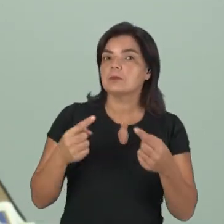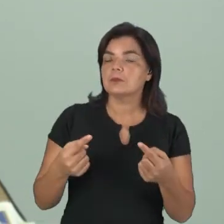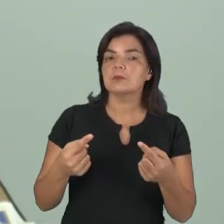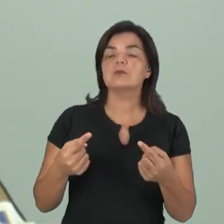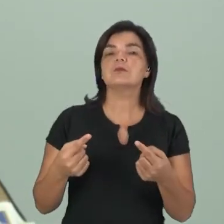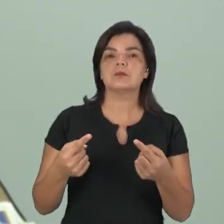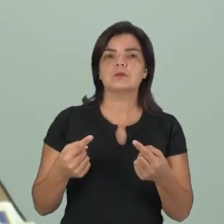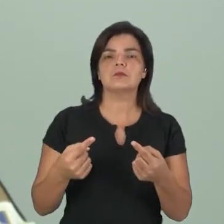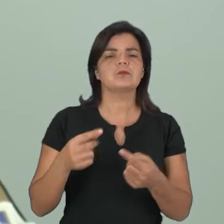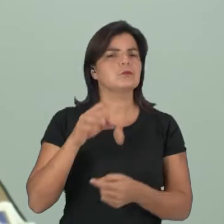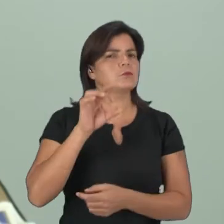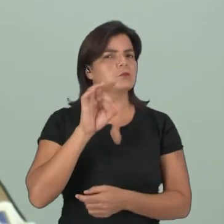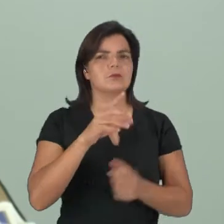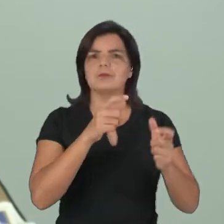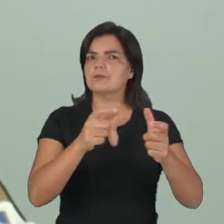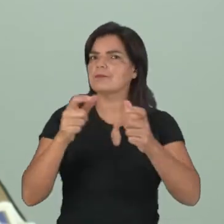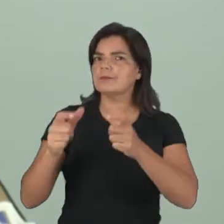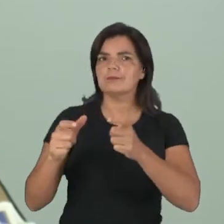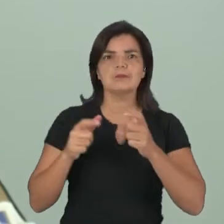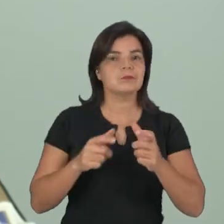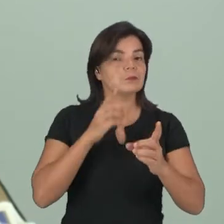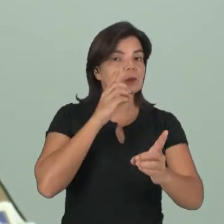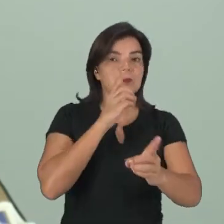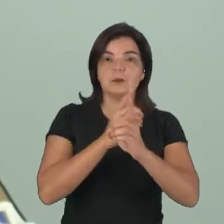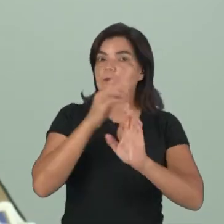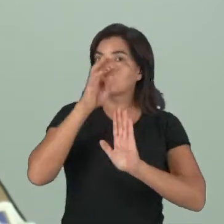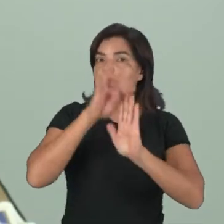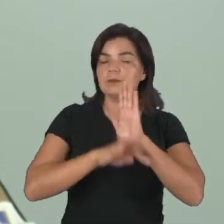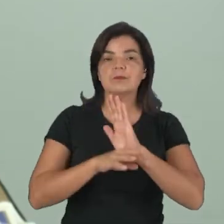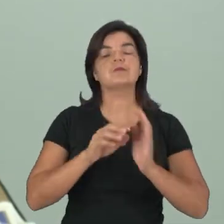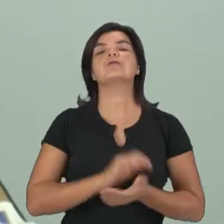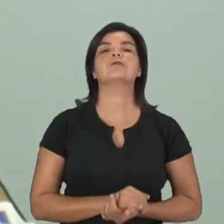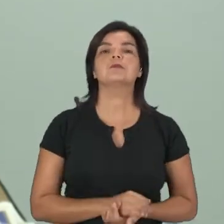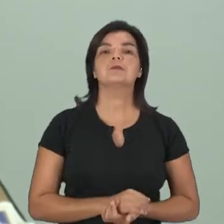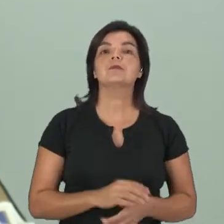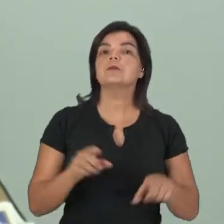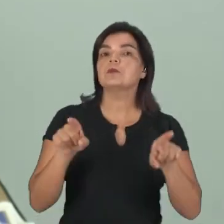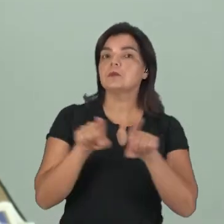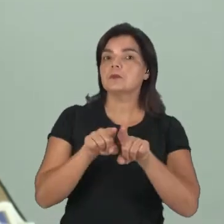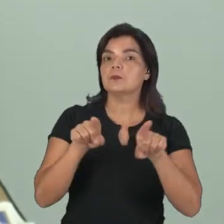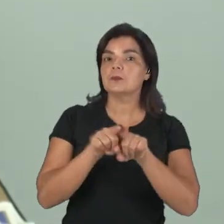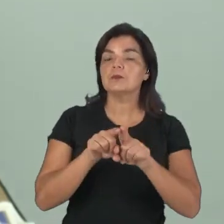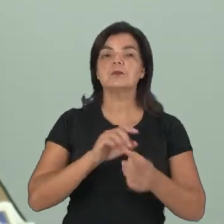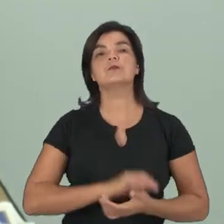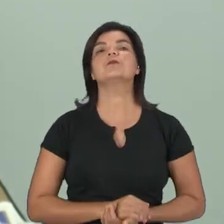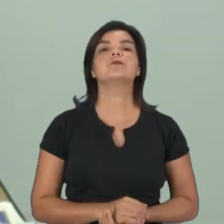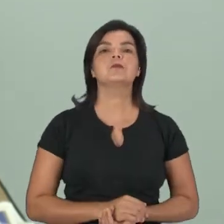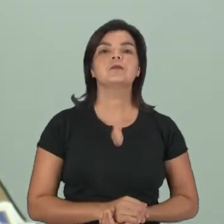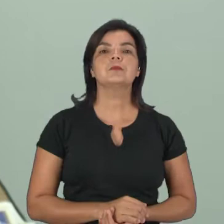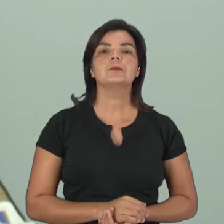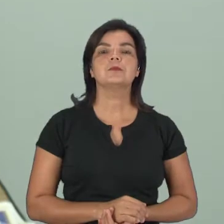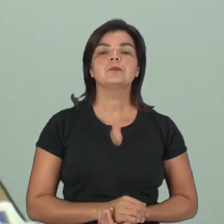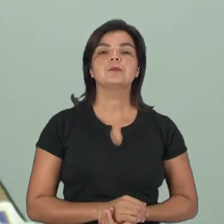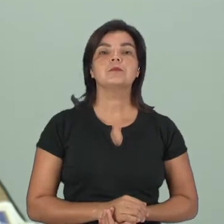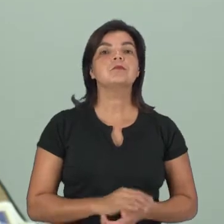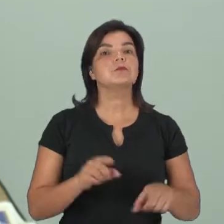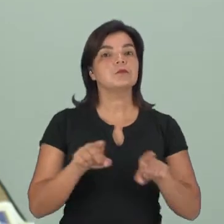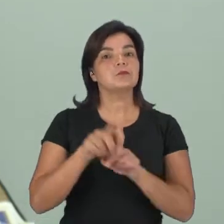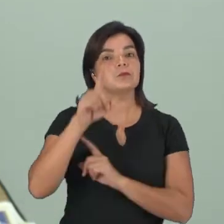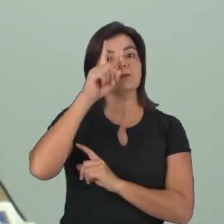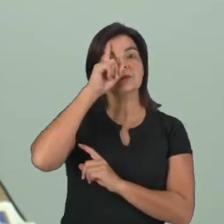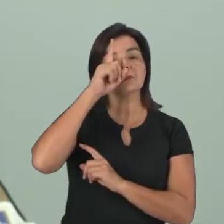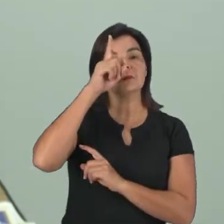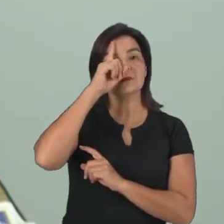não são não é só nesses lugares que nós encontramos textos Nós também encontramos os textos no